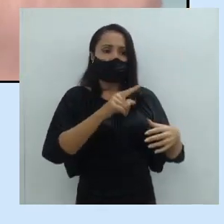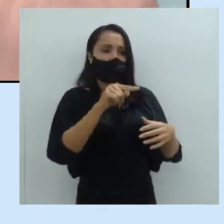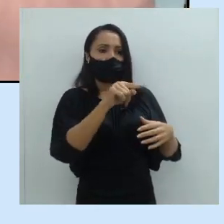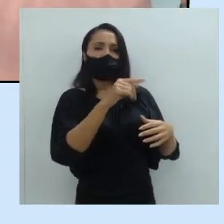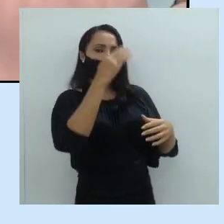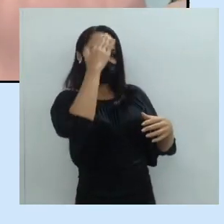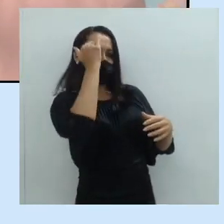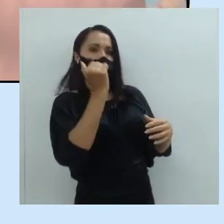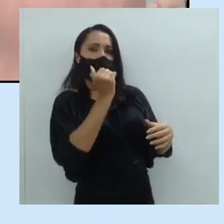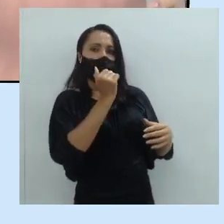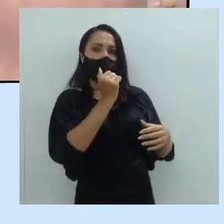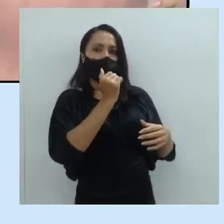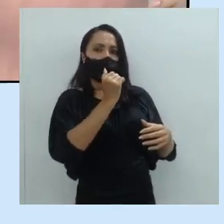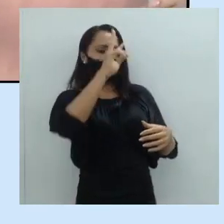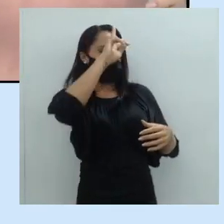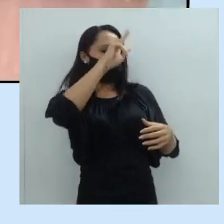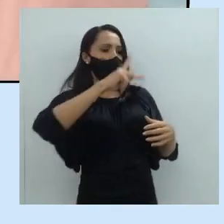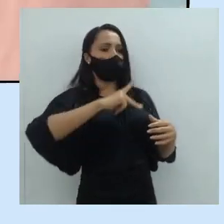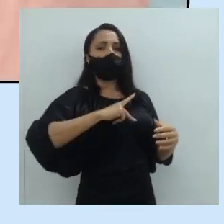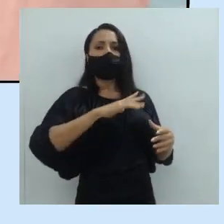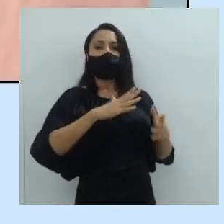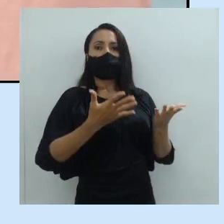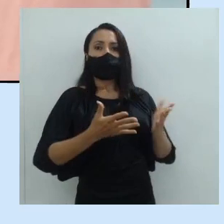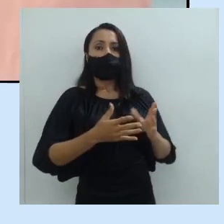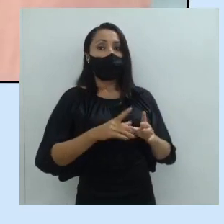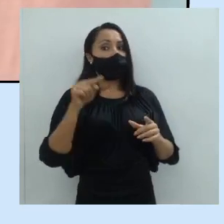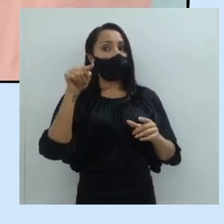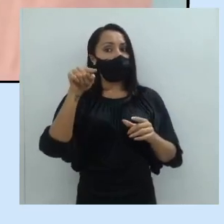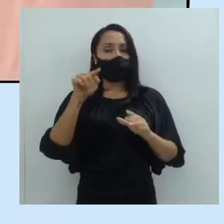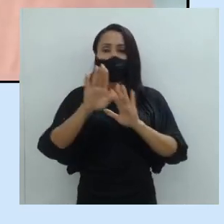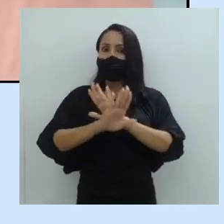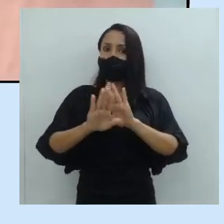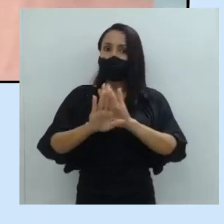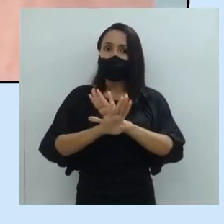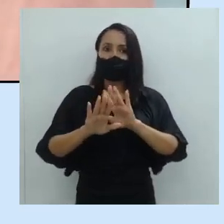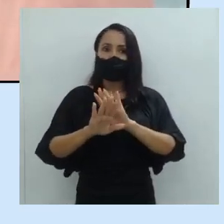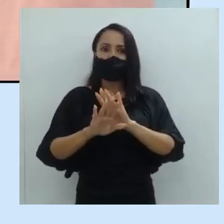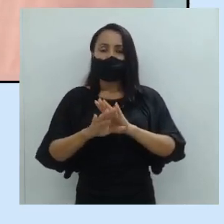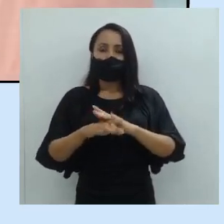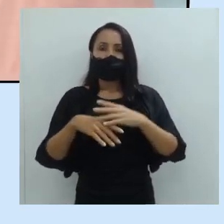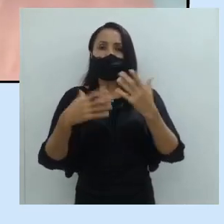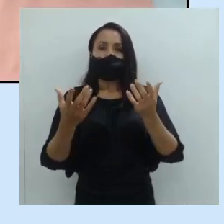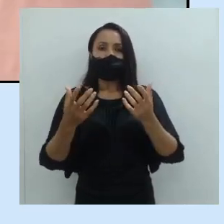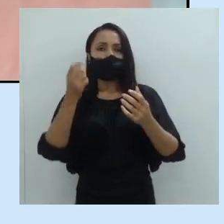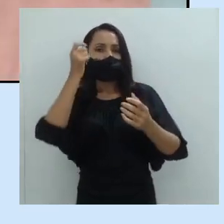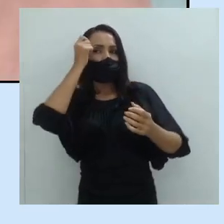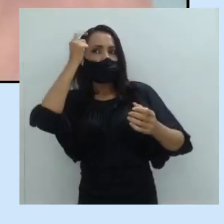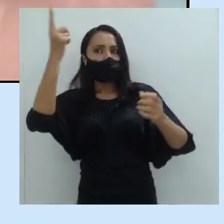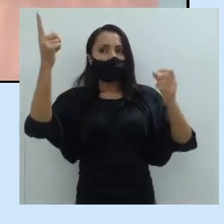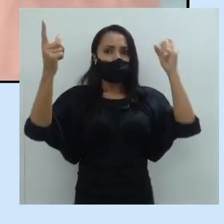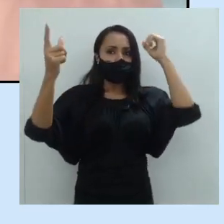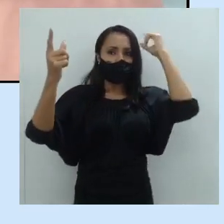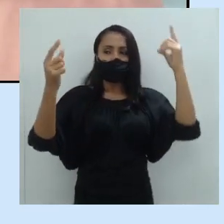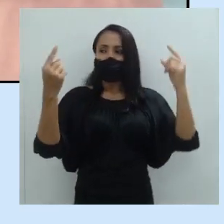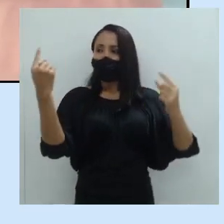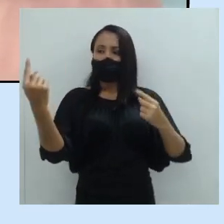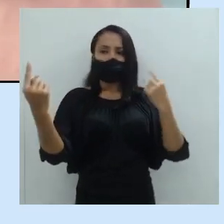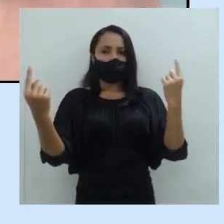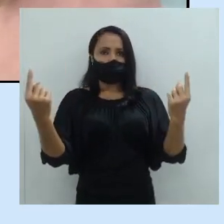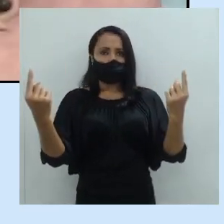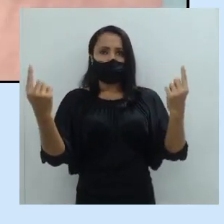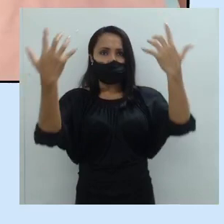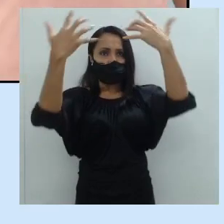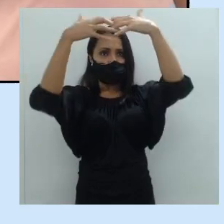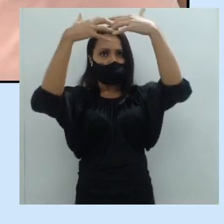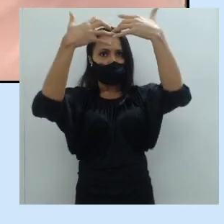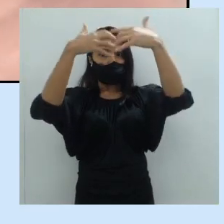sabe o que é bom para a humanidade. Aí não. Aí nós temos a partilha, a ideia, cada um dá a sua ideia,